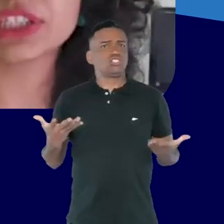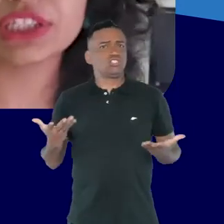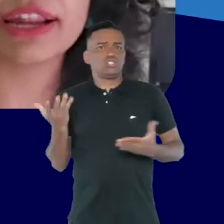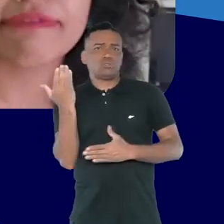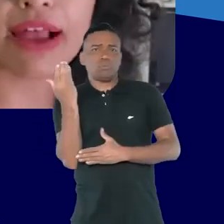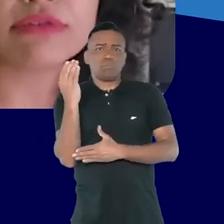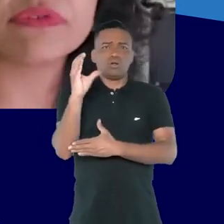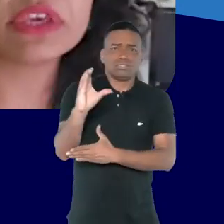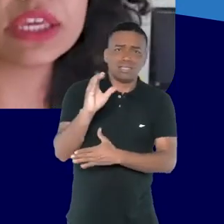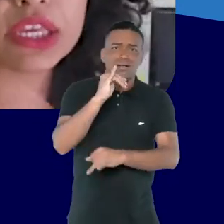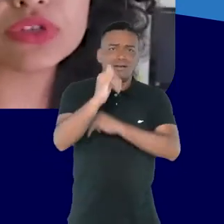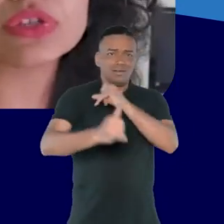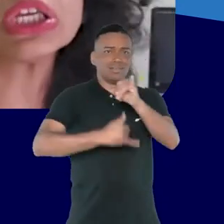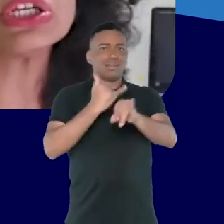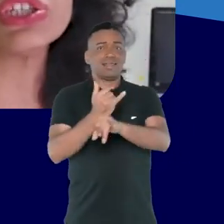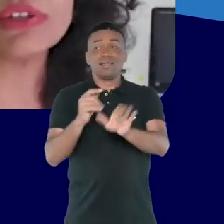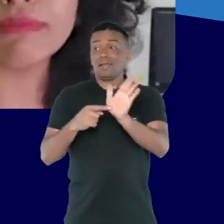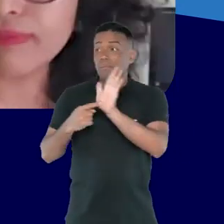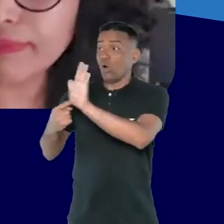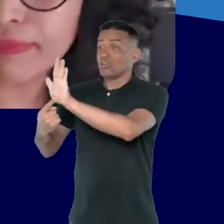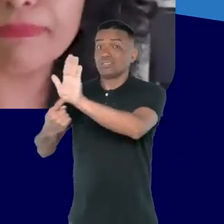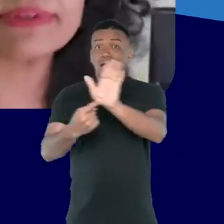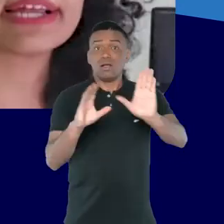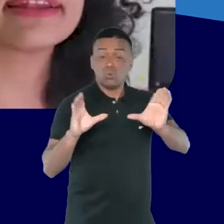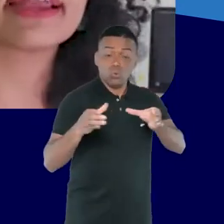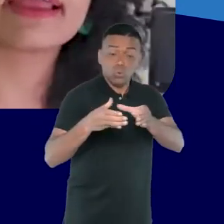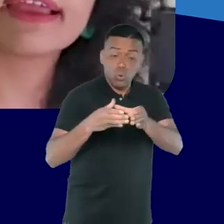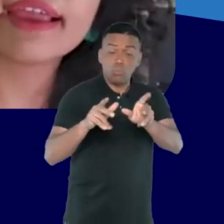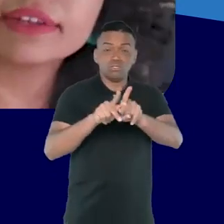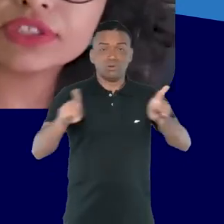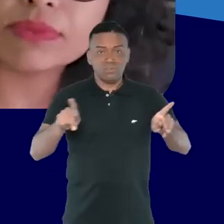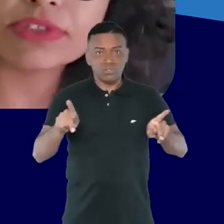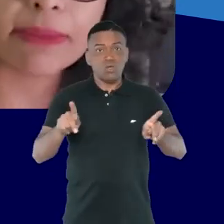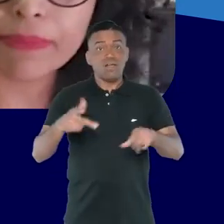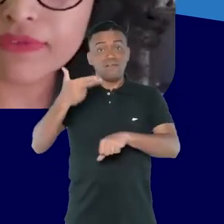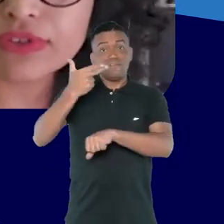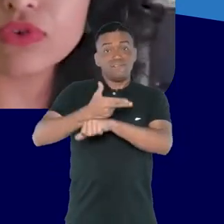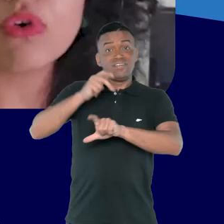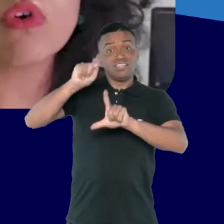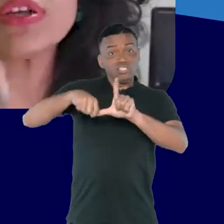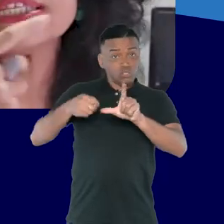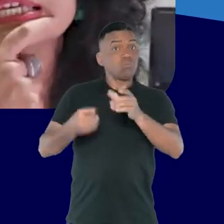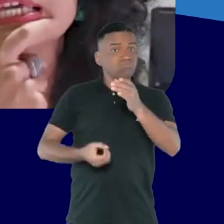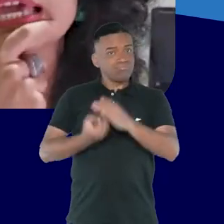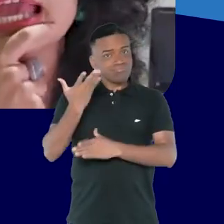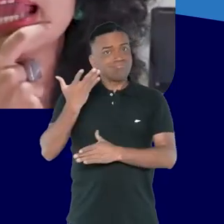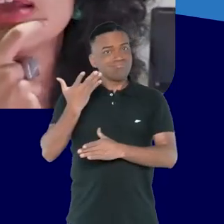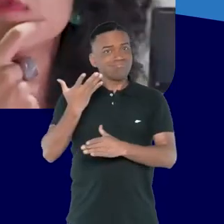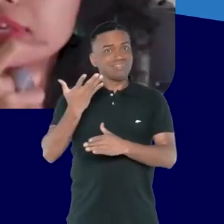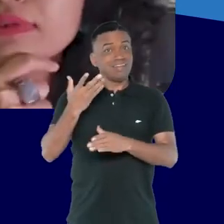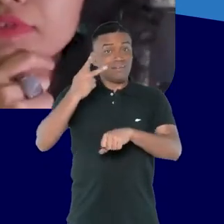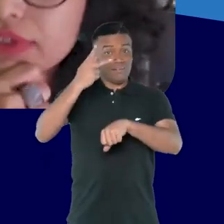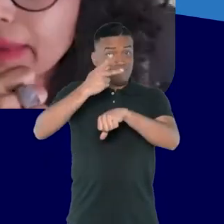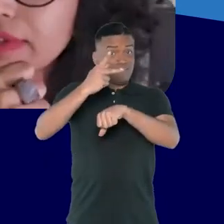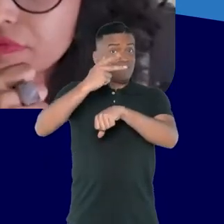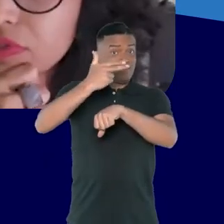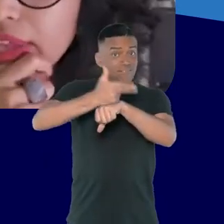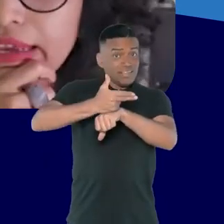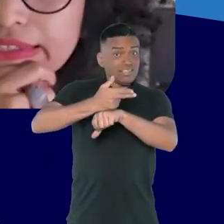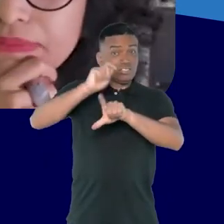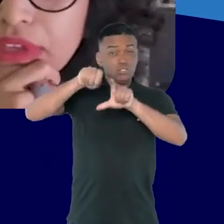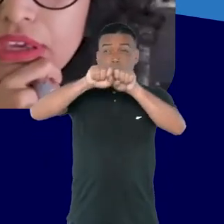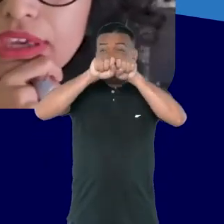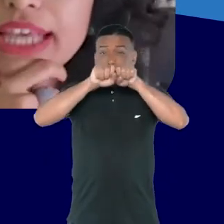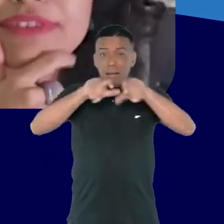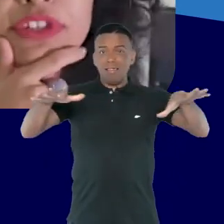a prática de gravar os vídeos, de postar na internet, mostrar para professores, eu fiz mais um